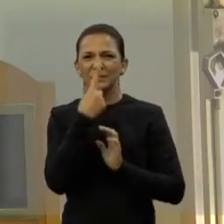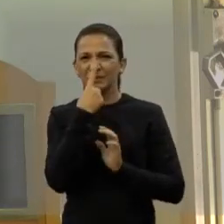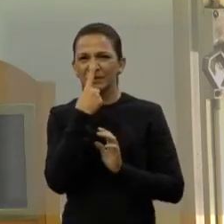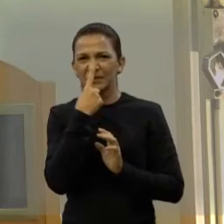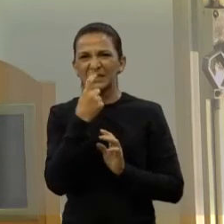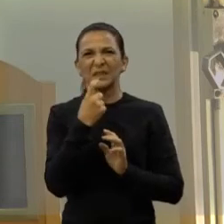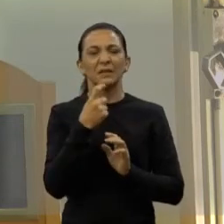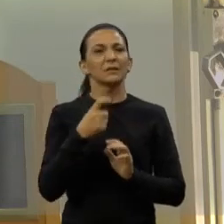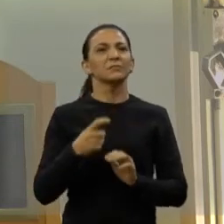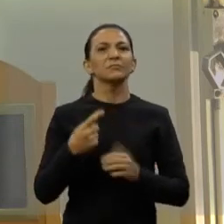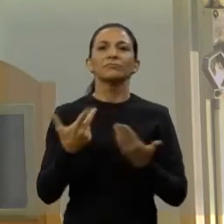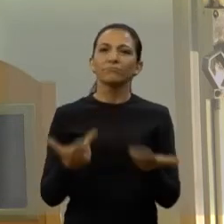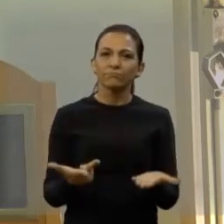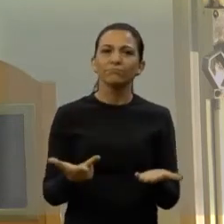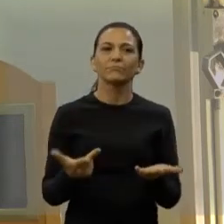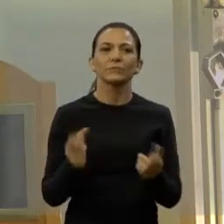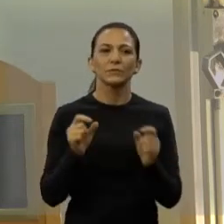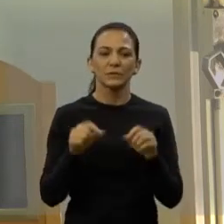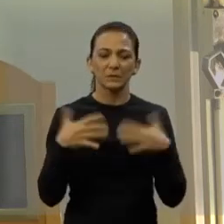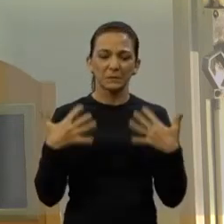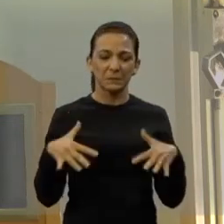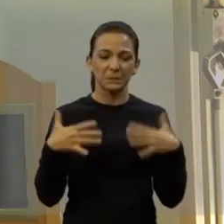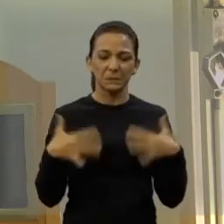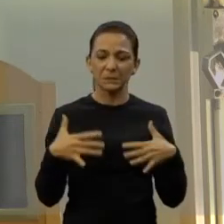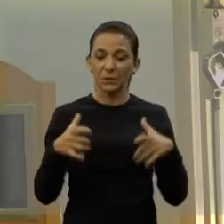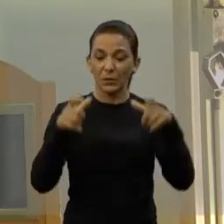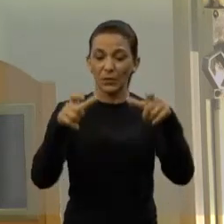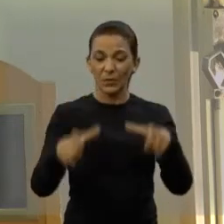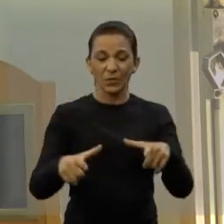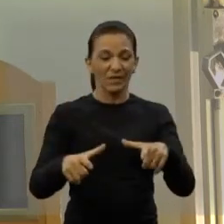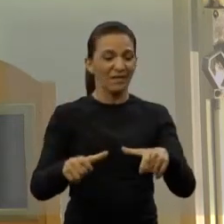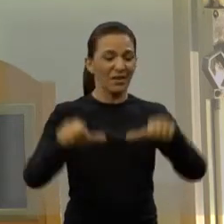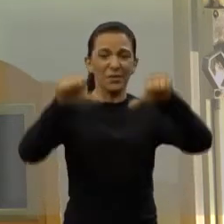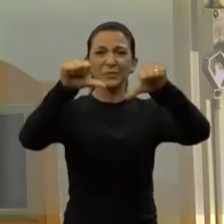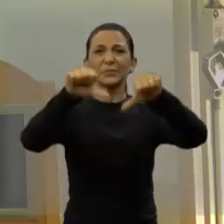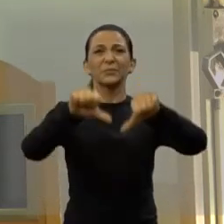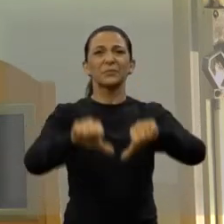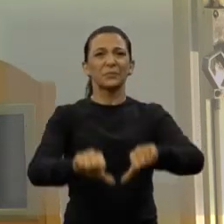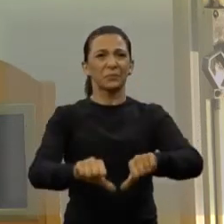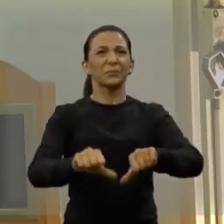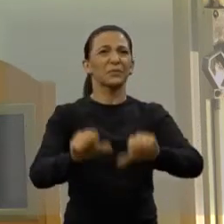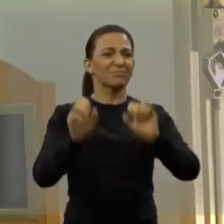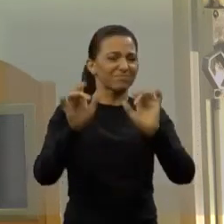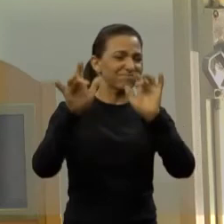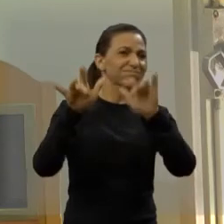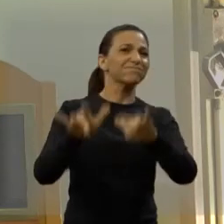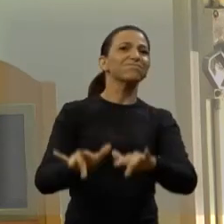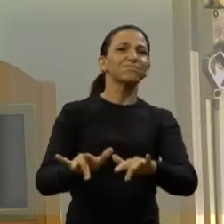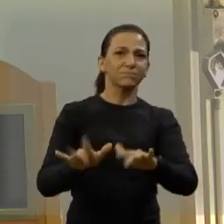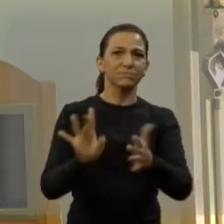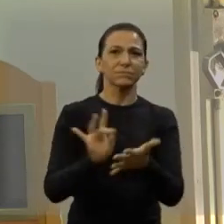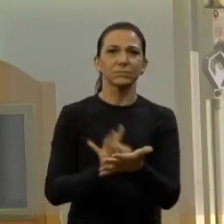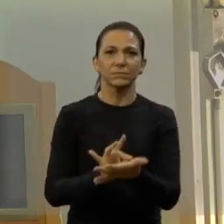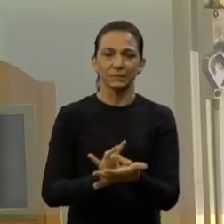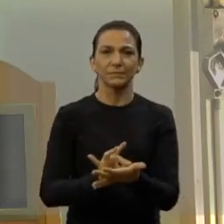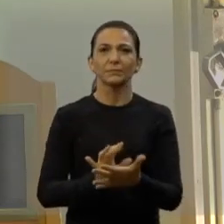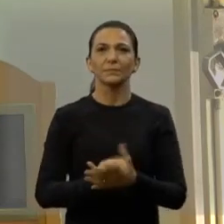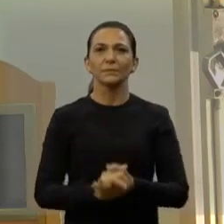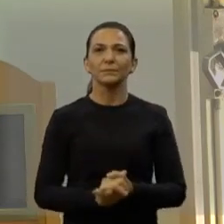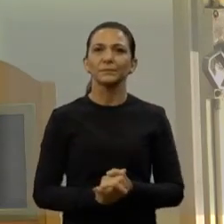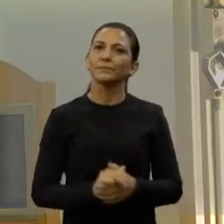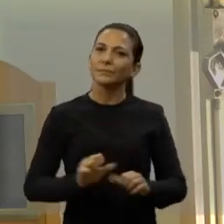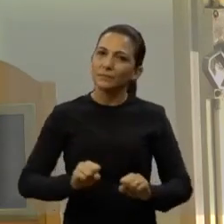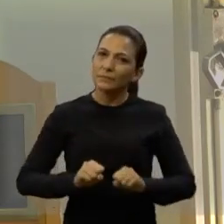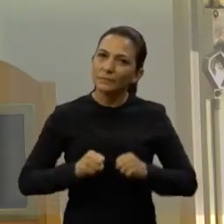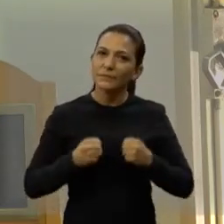coisa. O local está deplorável. Então, realmente, vamos aí evitar esforços aí,